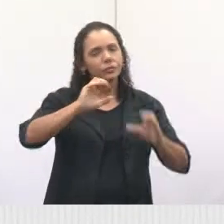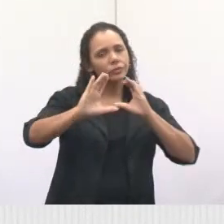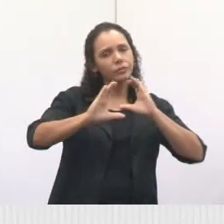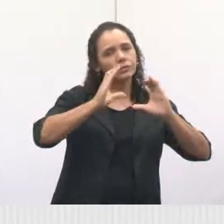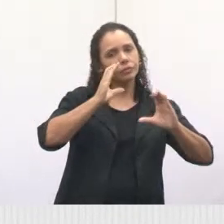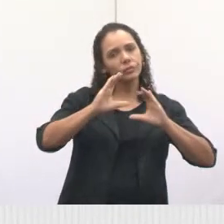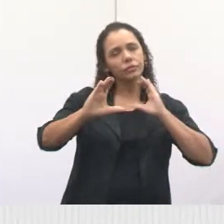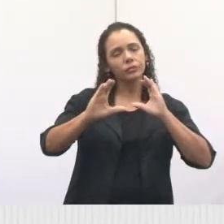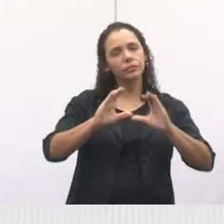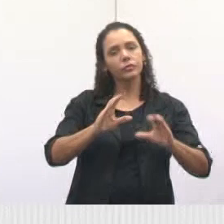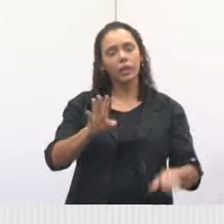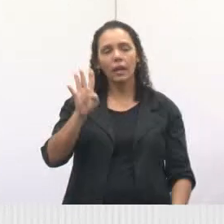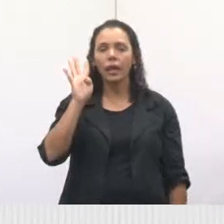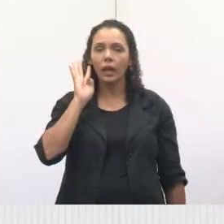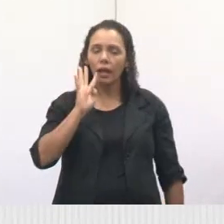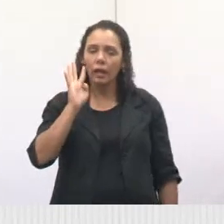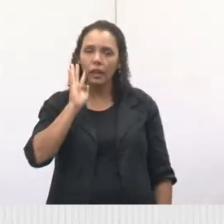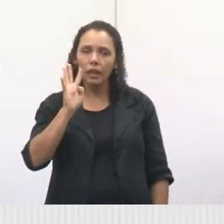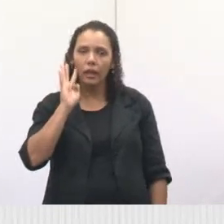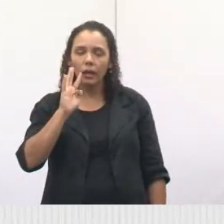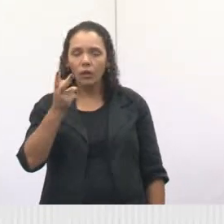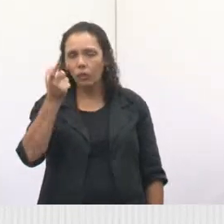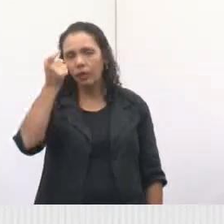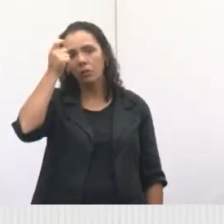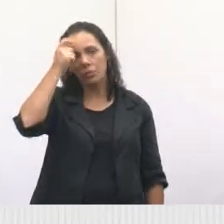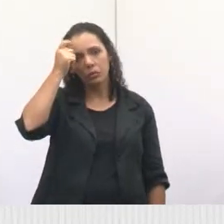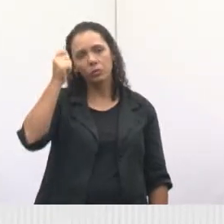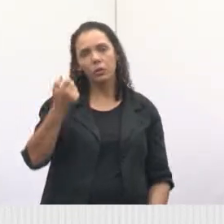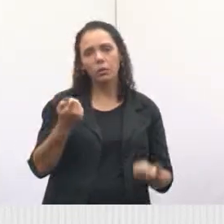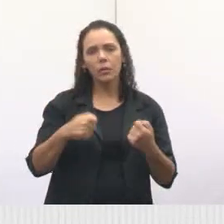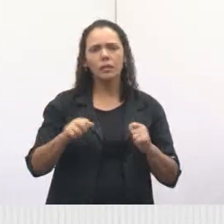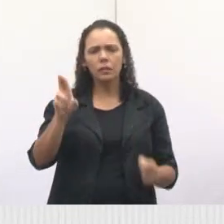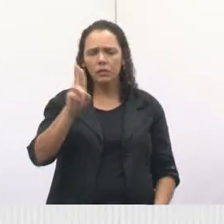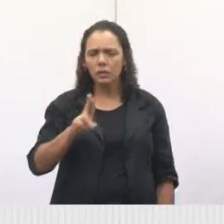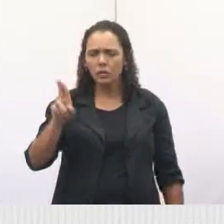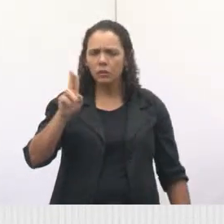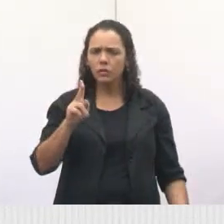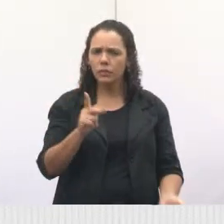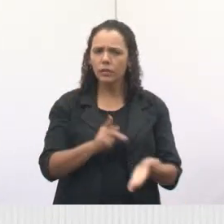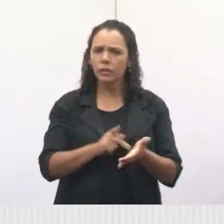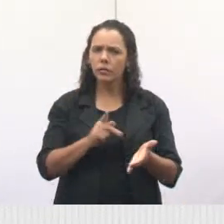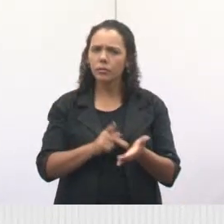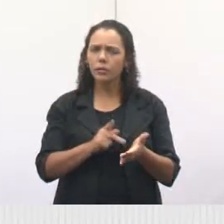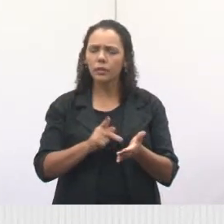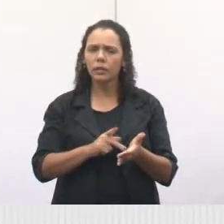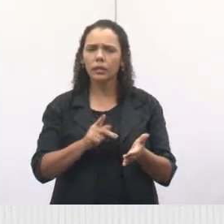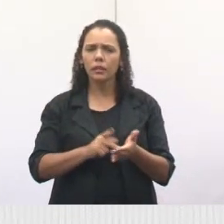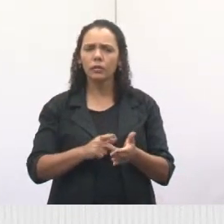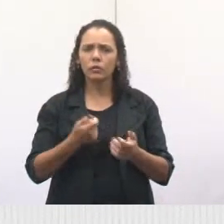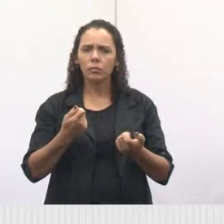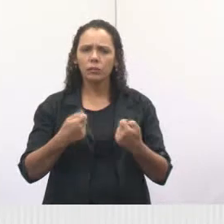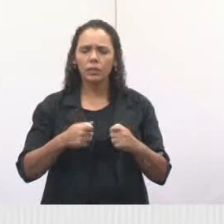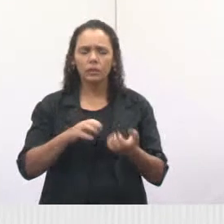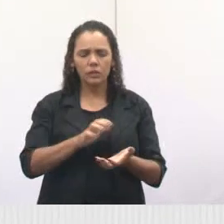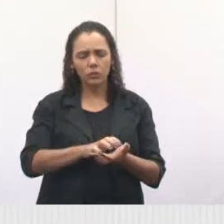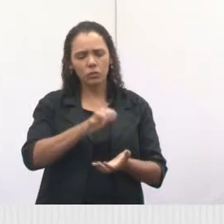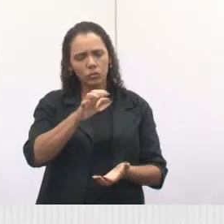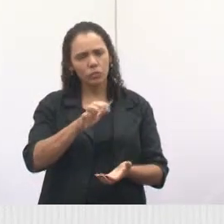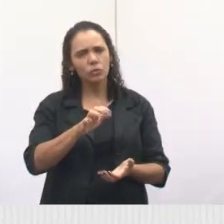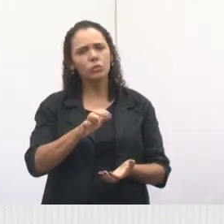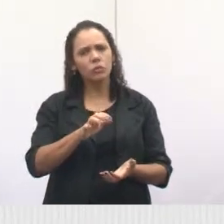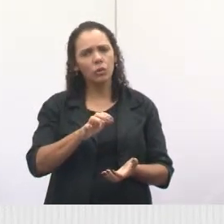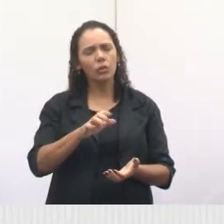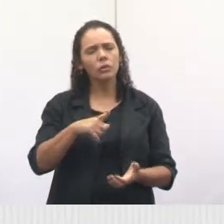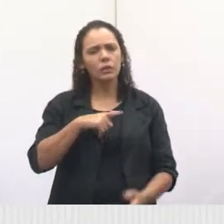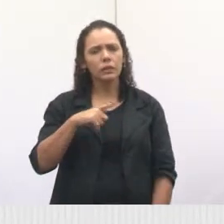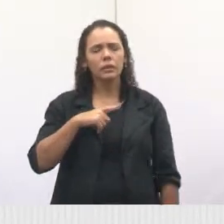lazer, para o idoso usar, tem que ser no período integral mesmo, tem que colocar os nossos idosos em atividades assim, de